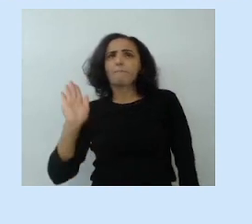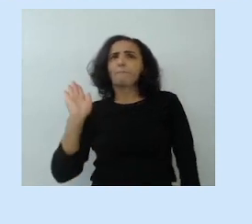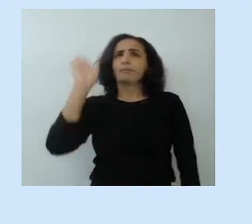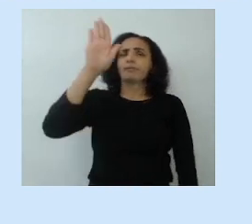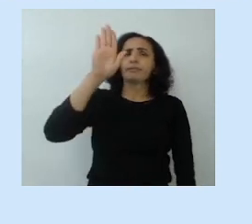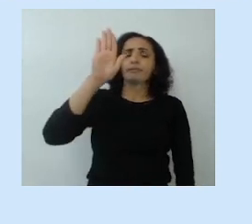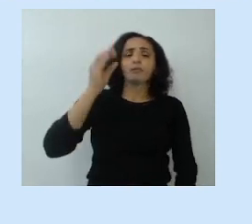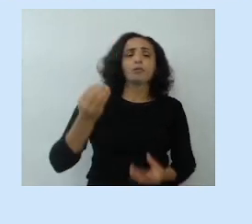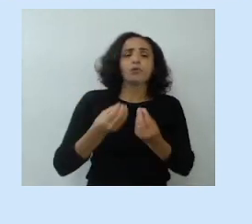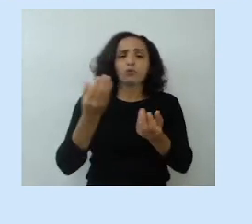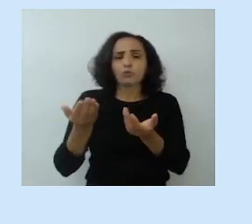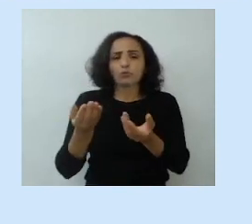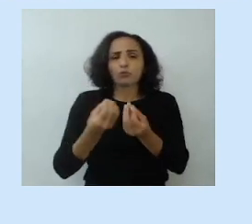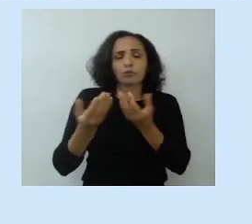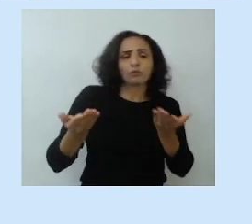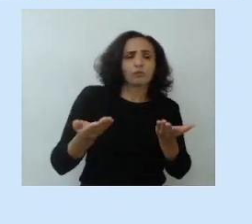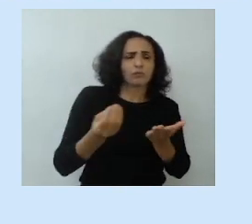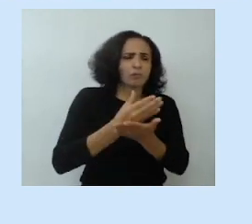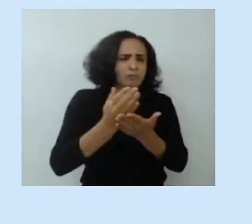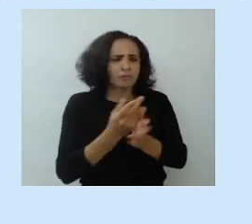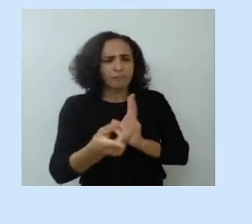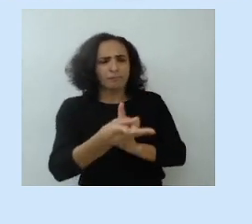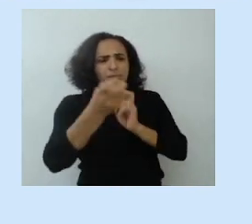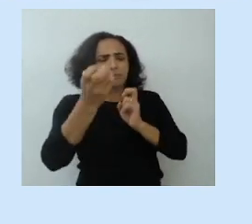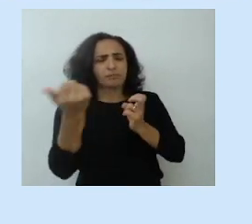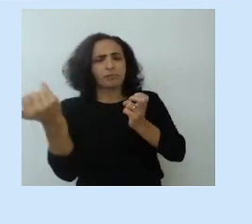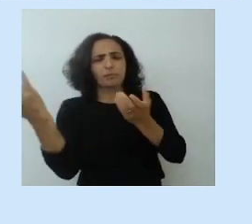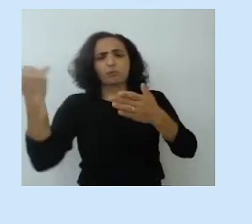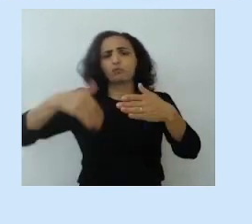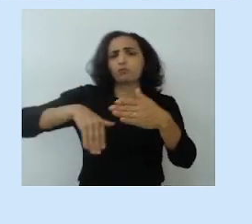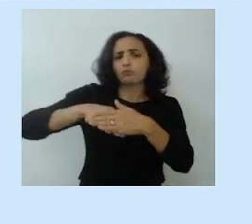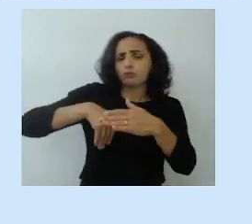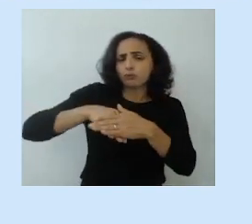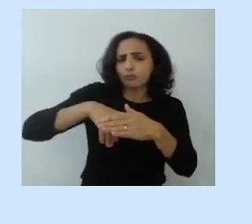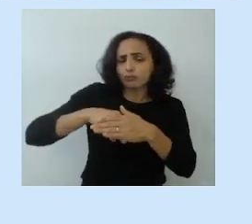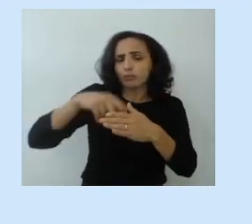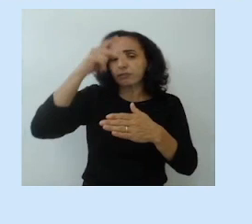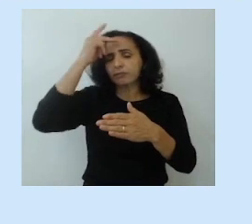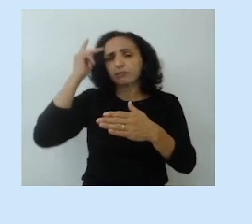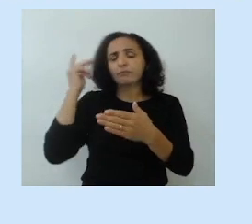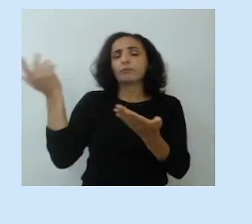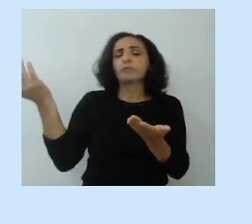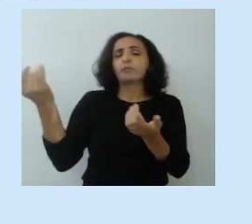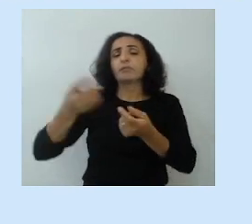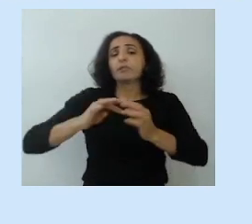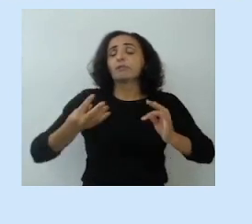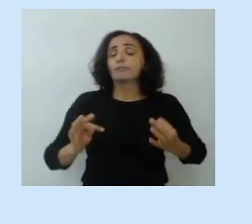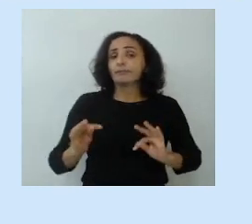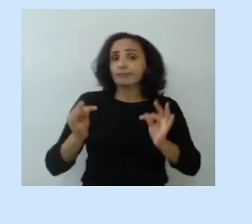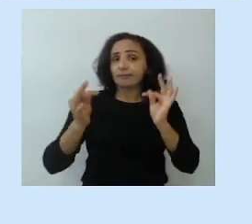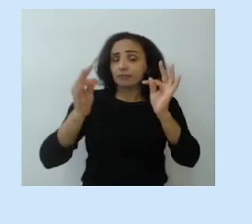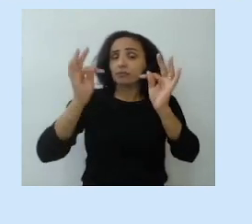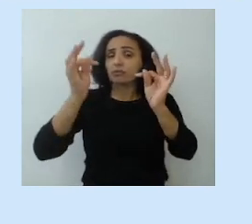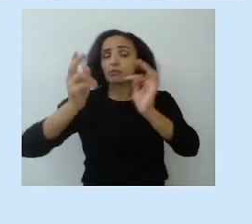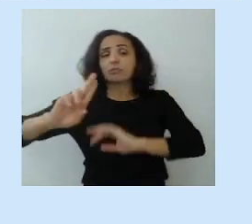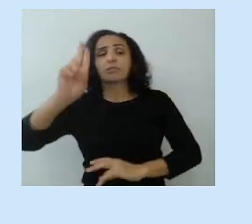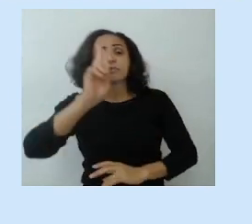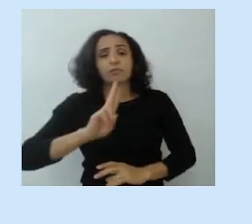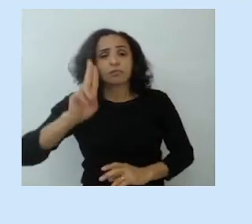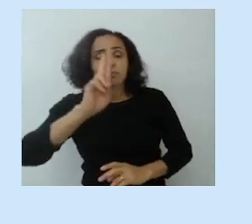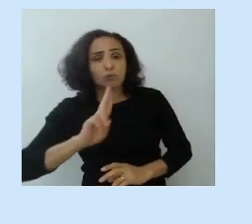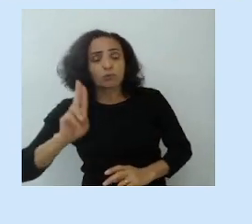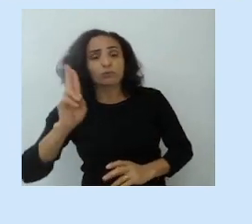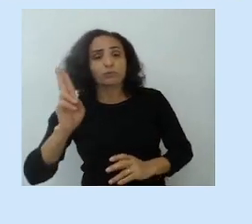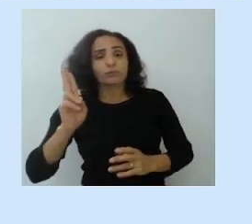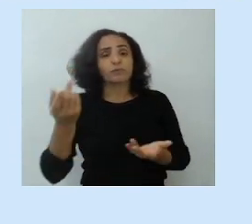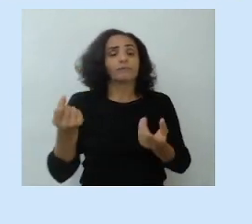basquete, na cobrança de uma falta por um jogador de futebol, nas tecnologias eletrônicas aí, como as antenas